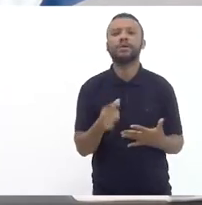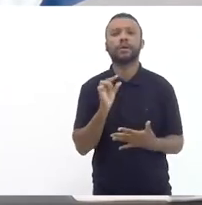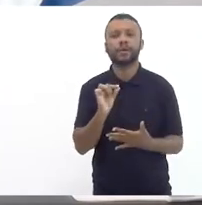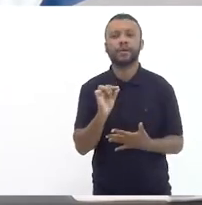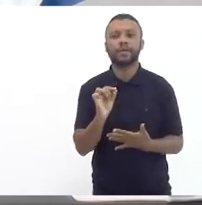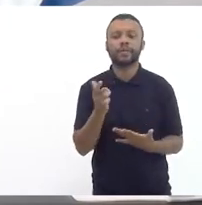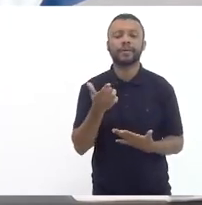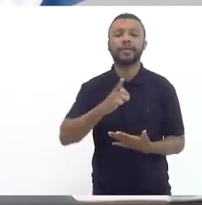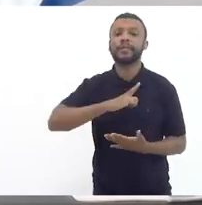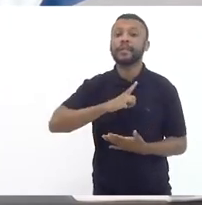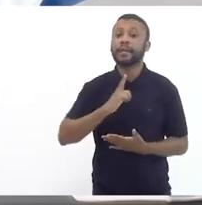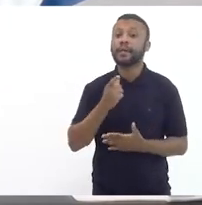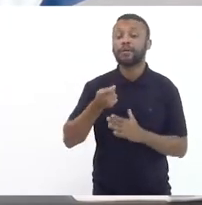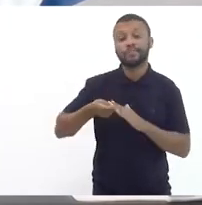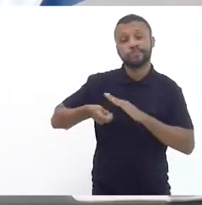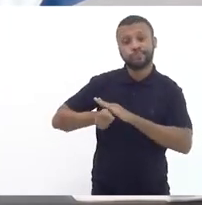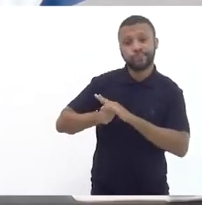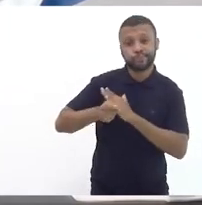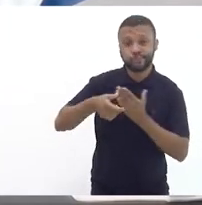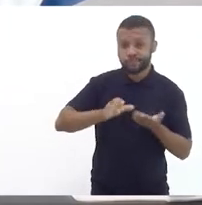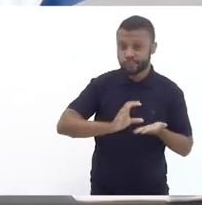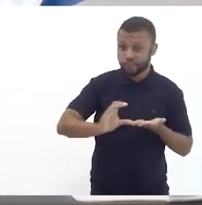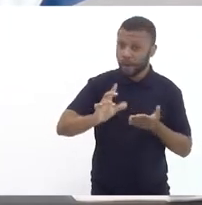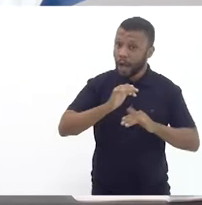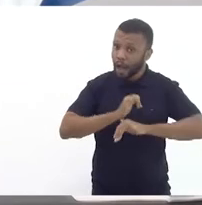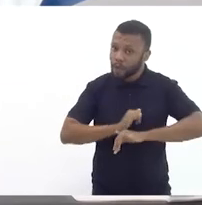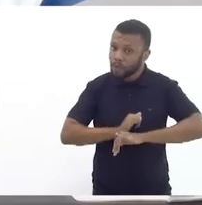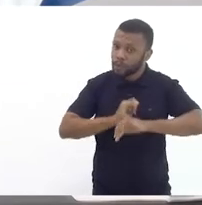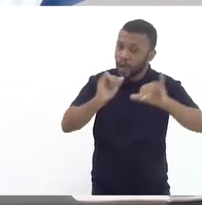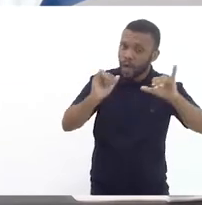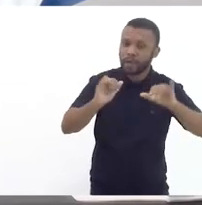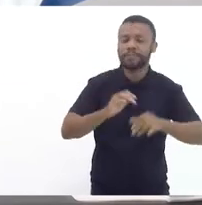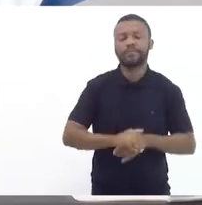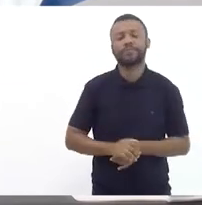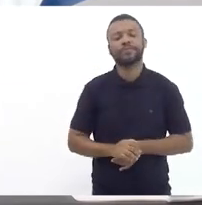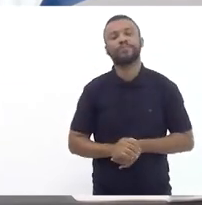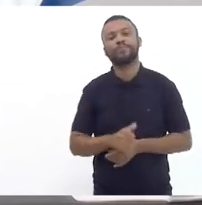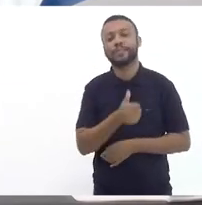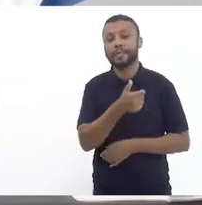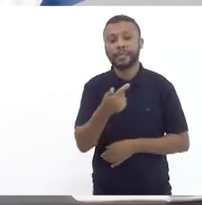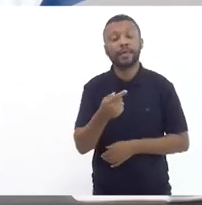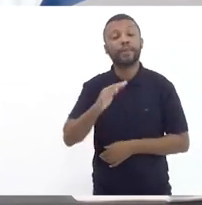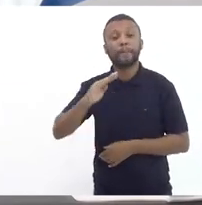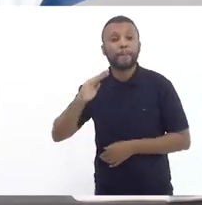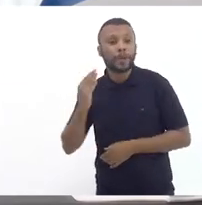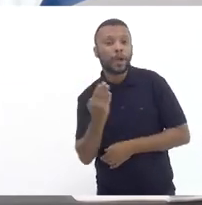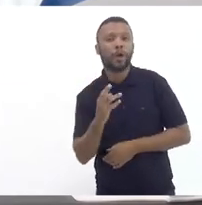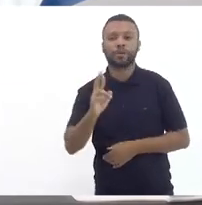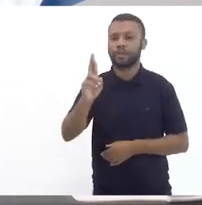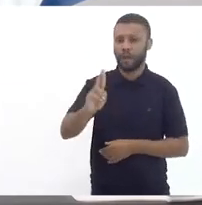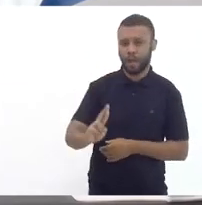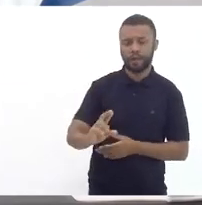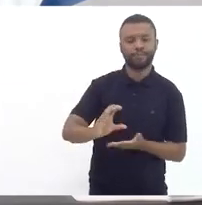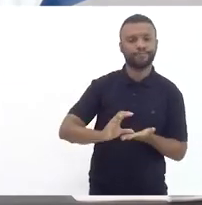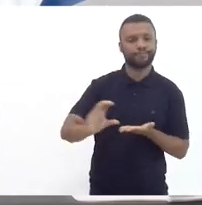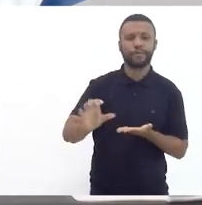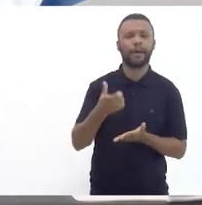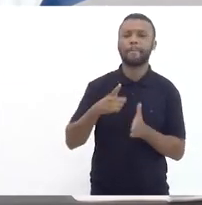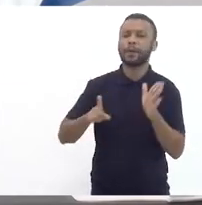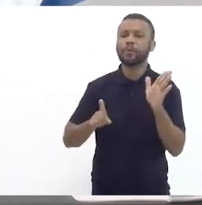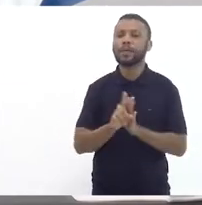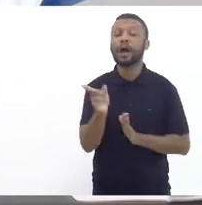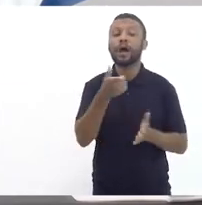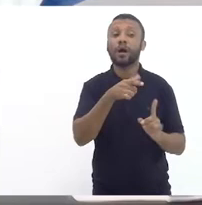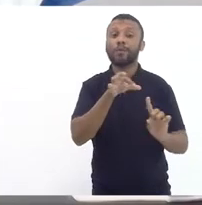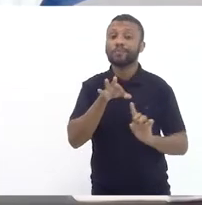Pois é, tem um investimento total anunciado, de 17 bilhões de reais. Eu queria perguntar, nesse caso, ao secretário de Transporte